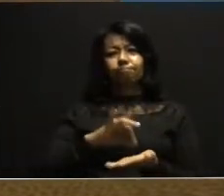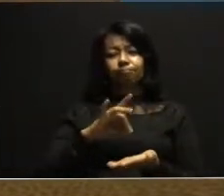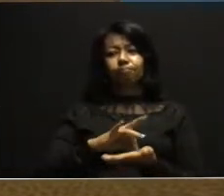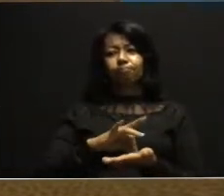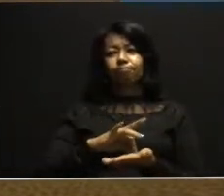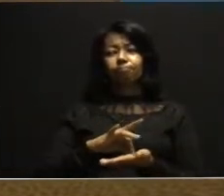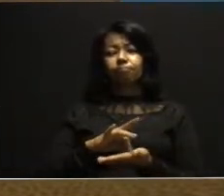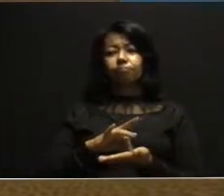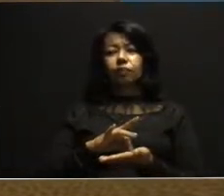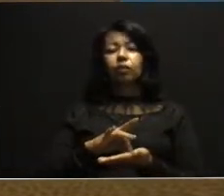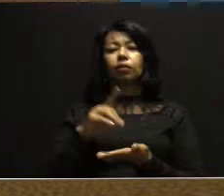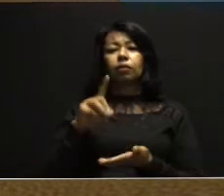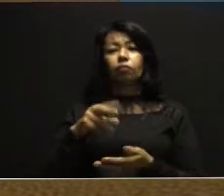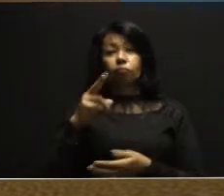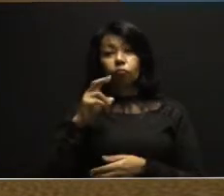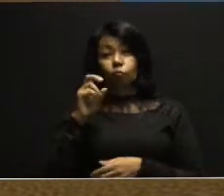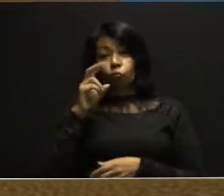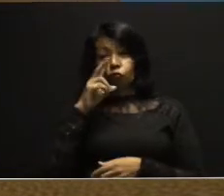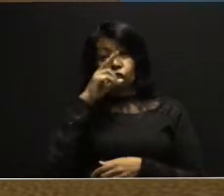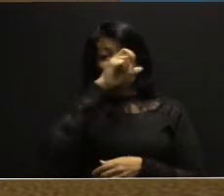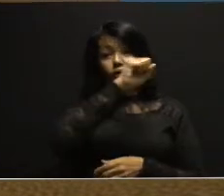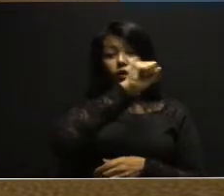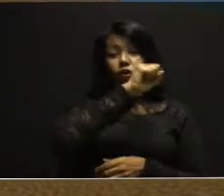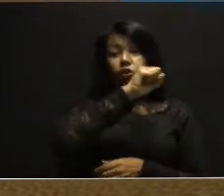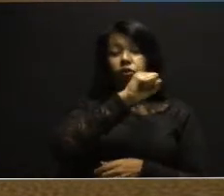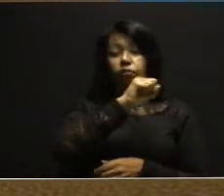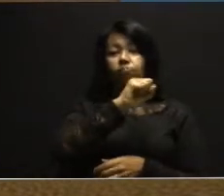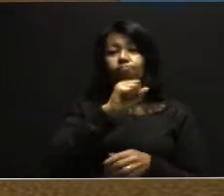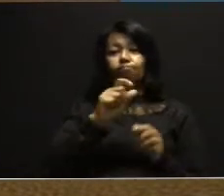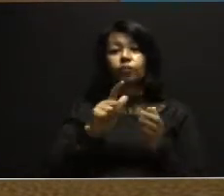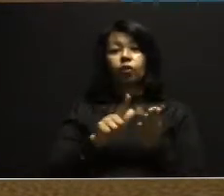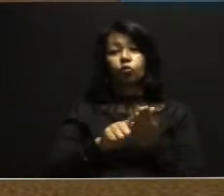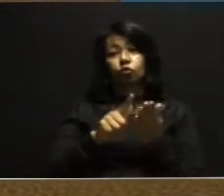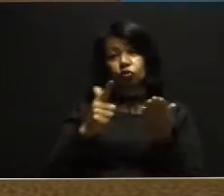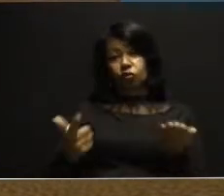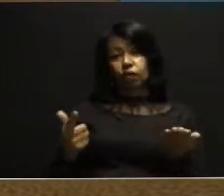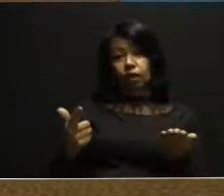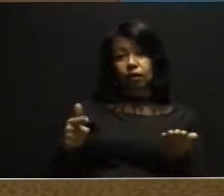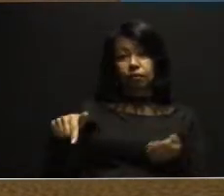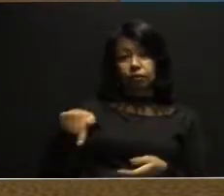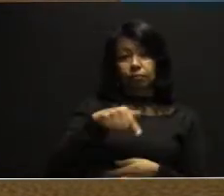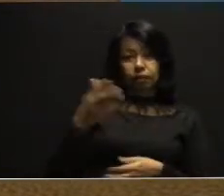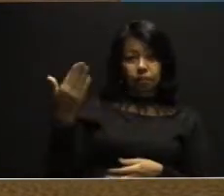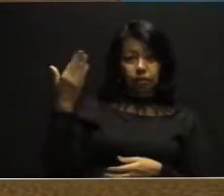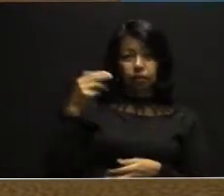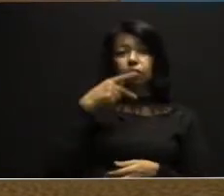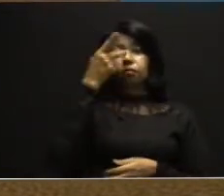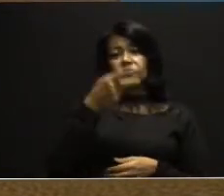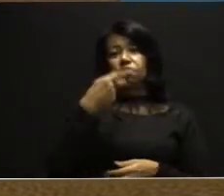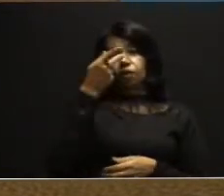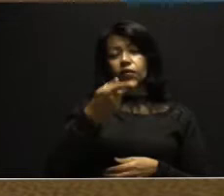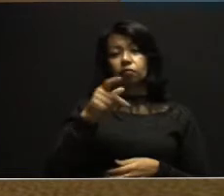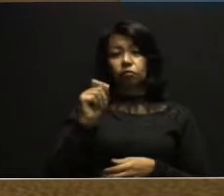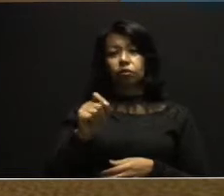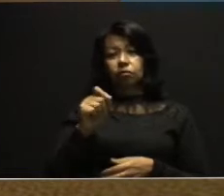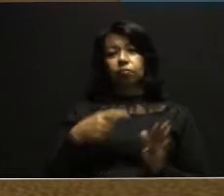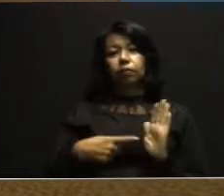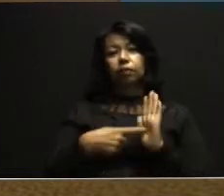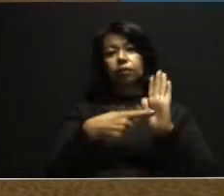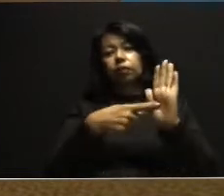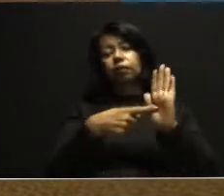bem, bem fortes. Inclusive, os jornais, semana passada, essa semana, estão falando sobre isso,